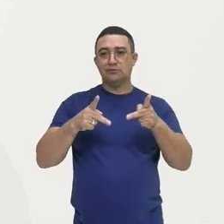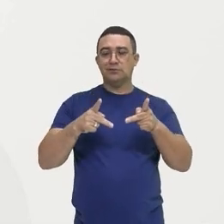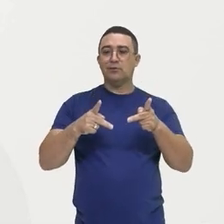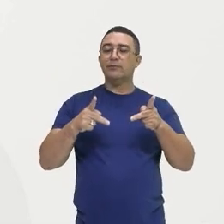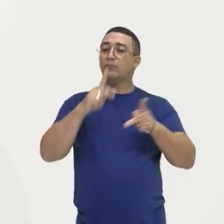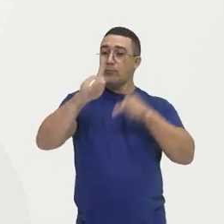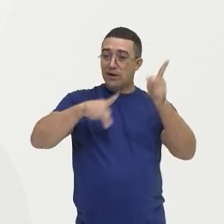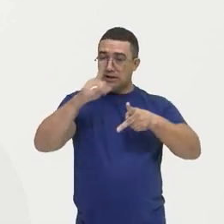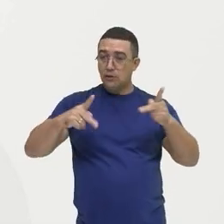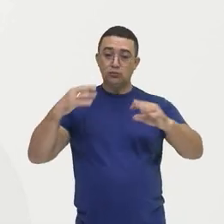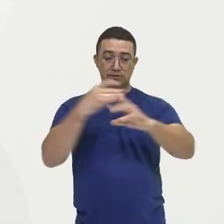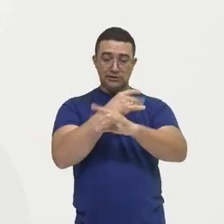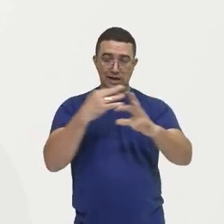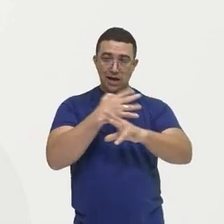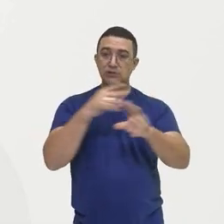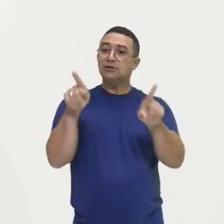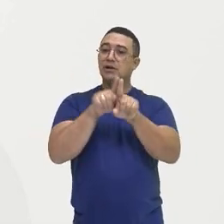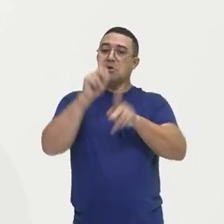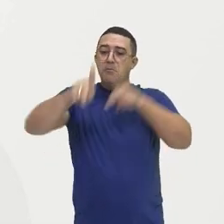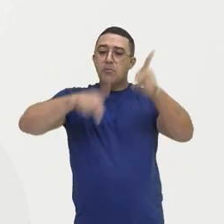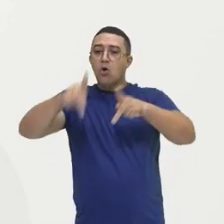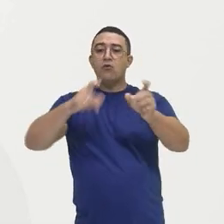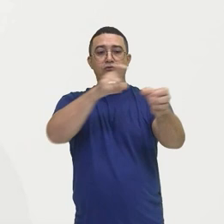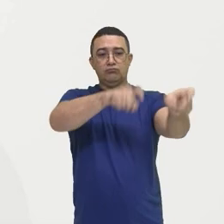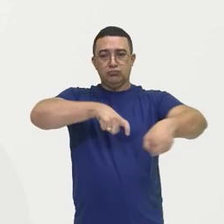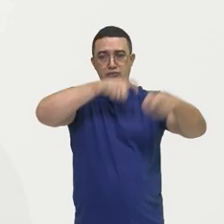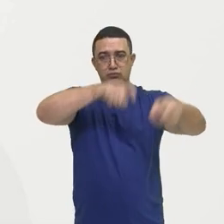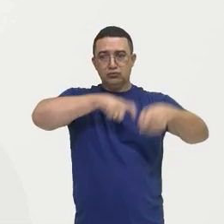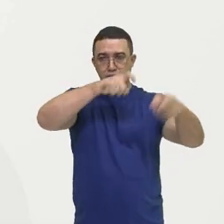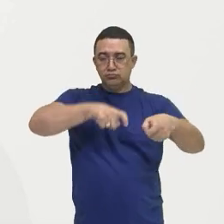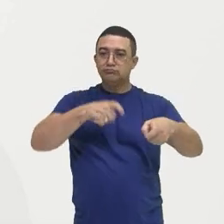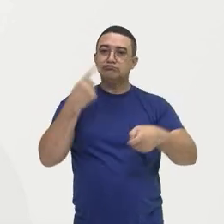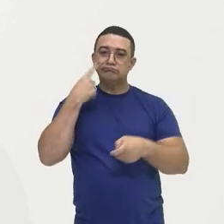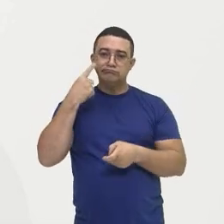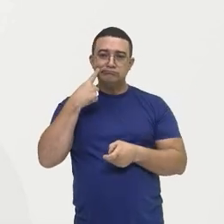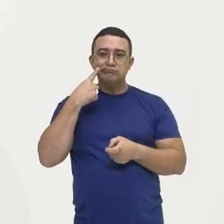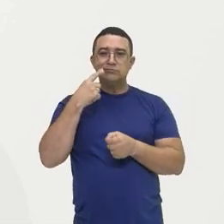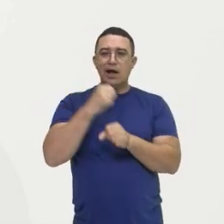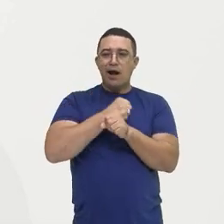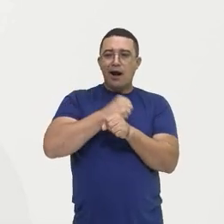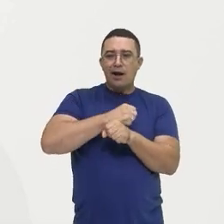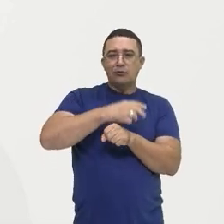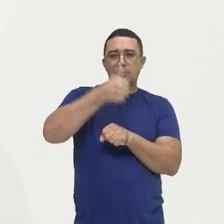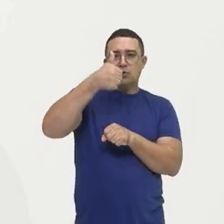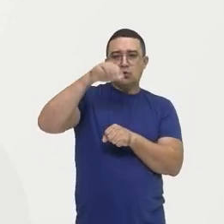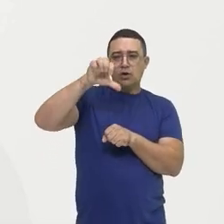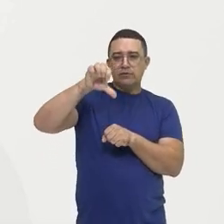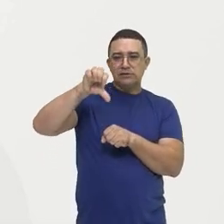população rural. A população rural, a gente observa, olha, que desde a década de 80, no